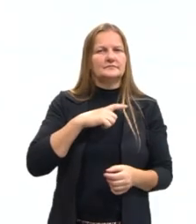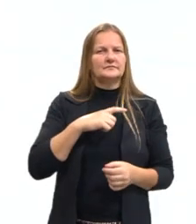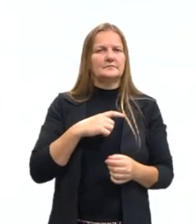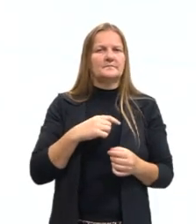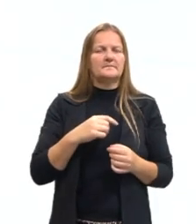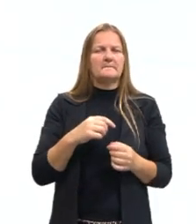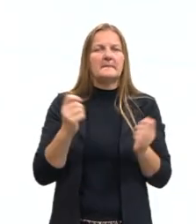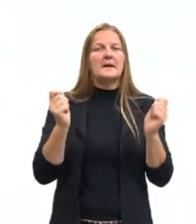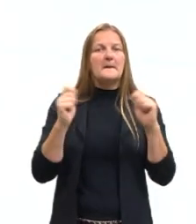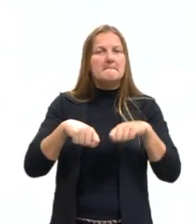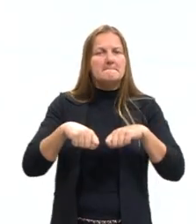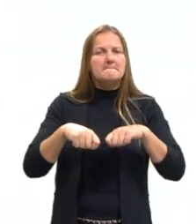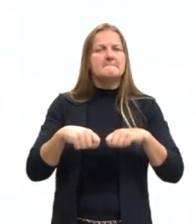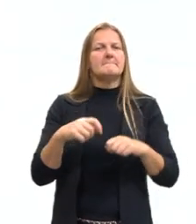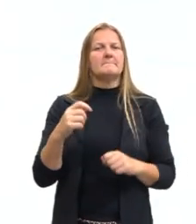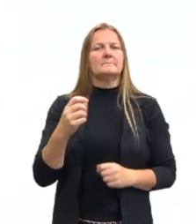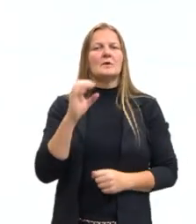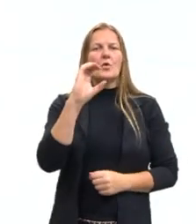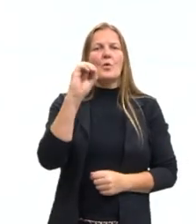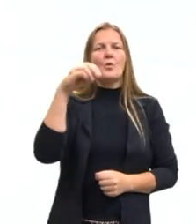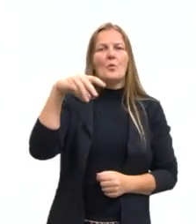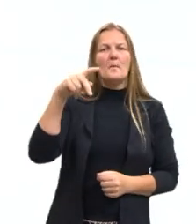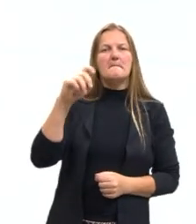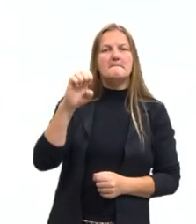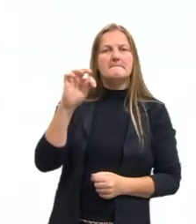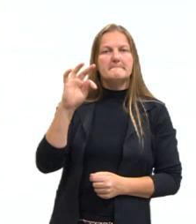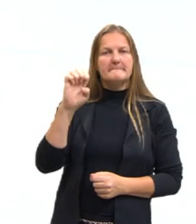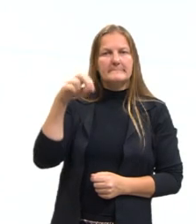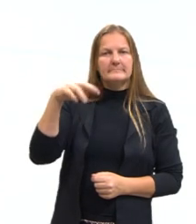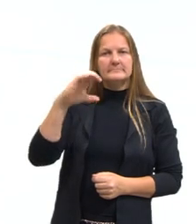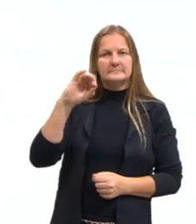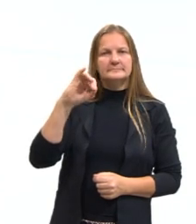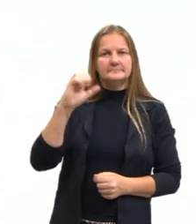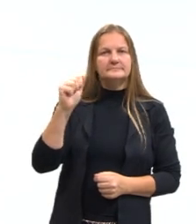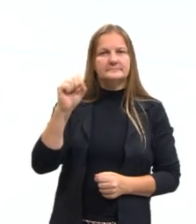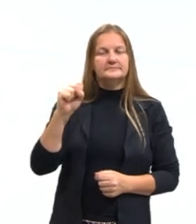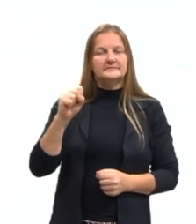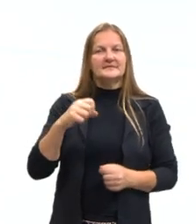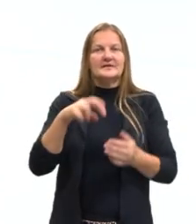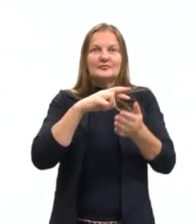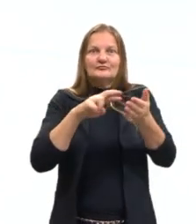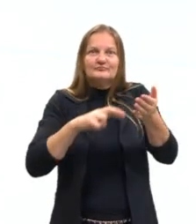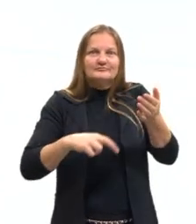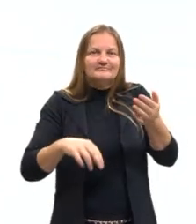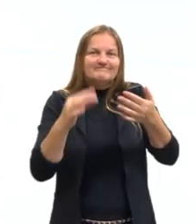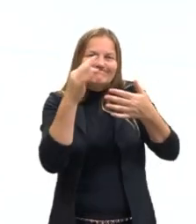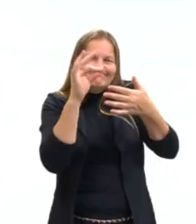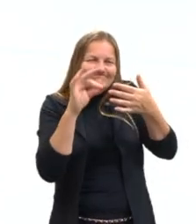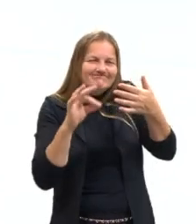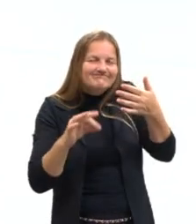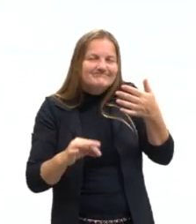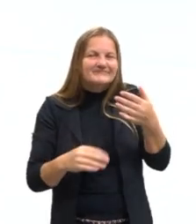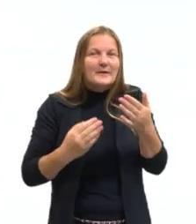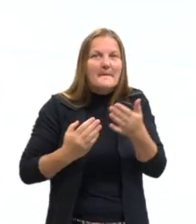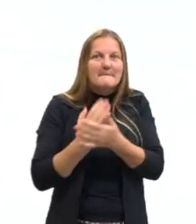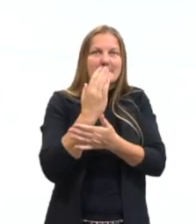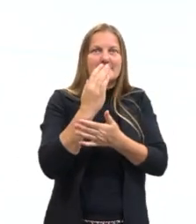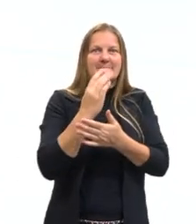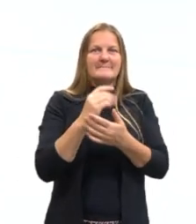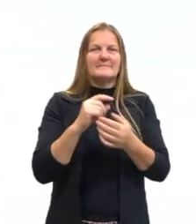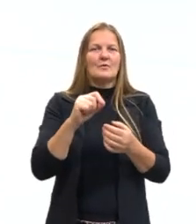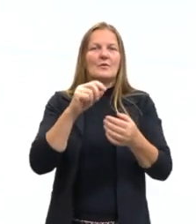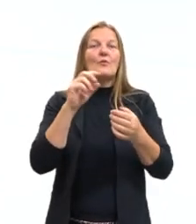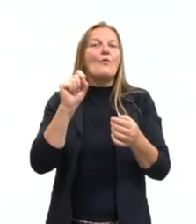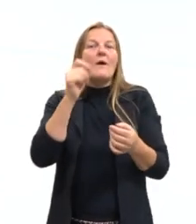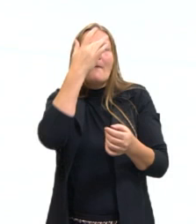das competências né quando a gente passa para para o momento da correção da prova do Enem eu parar para pensar em